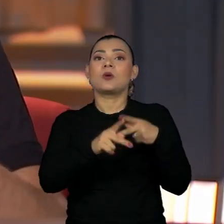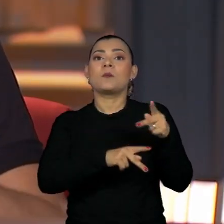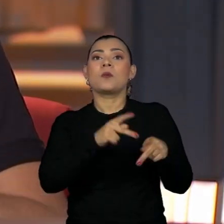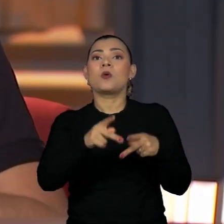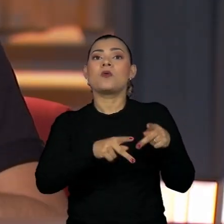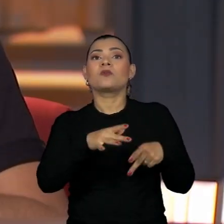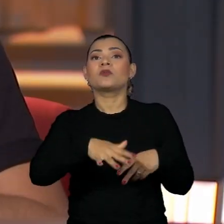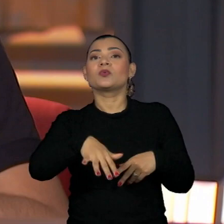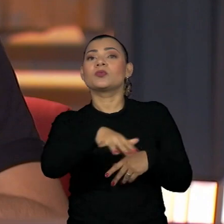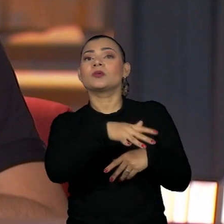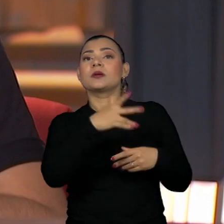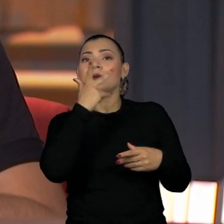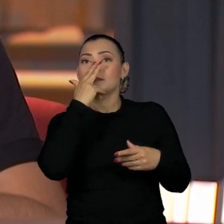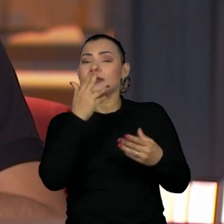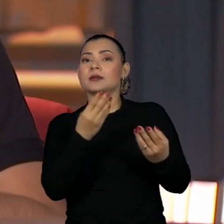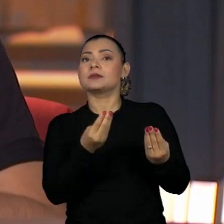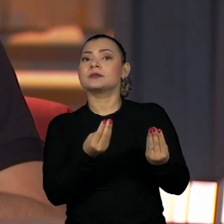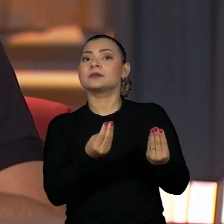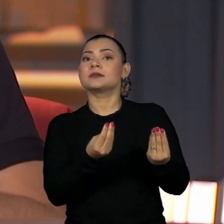que não deixa a população